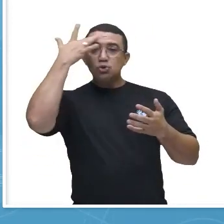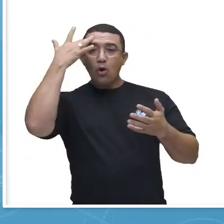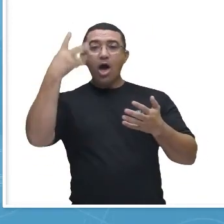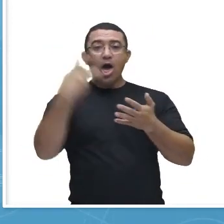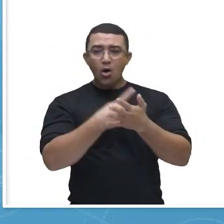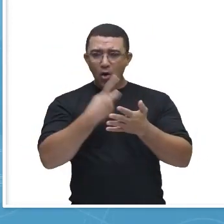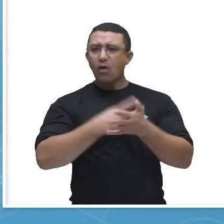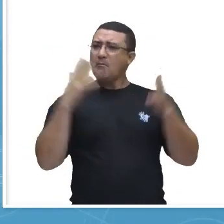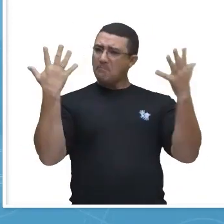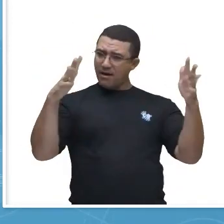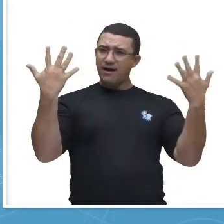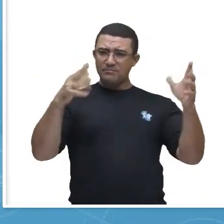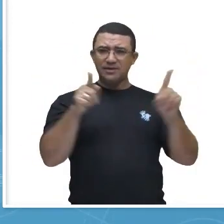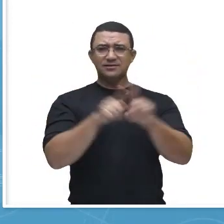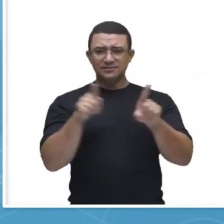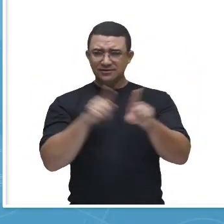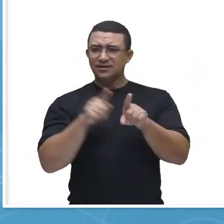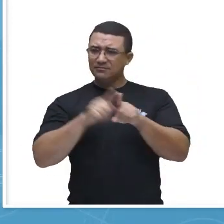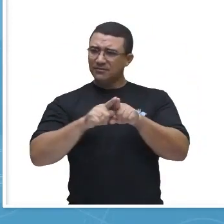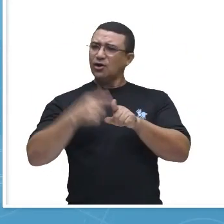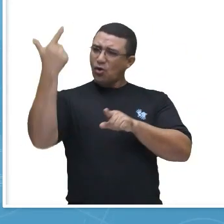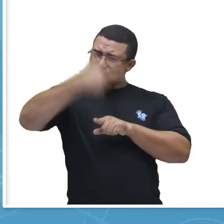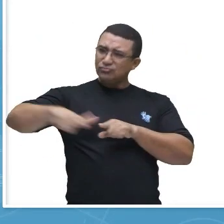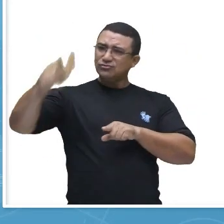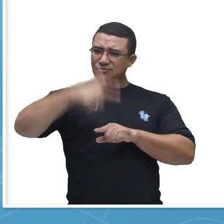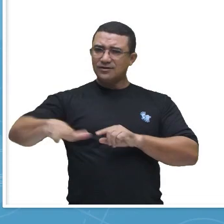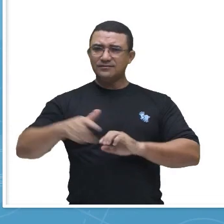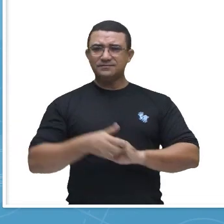agora, tá bom? Vamos para a nossa segunda questão.